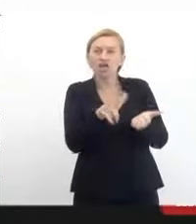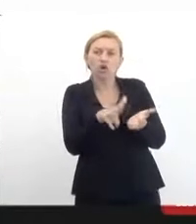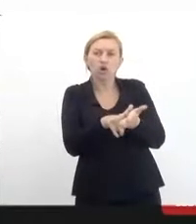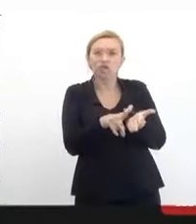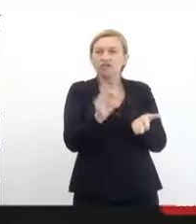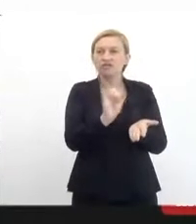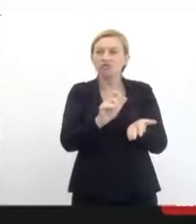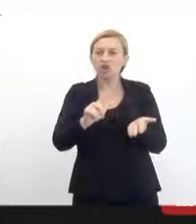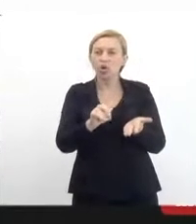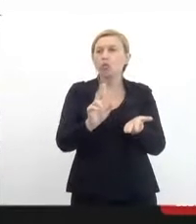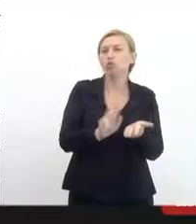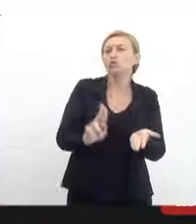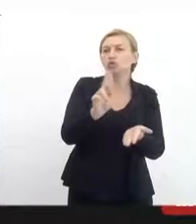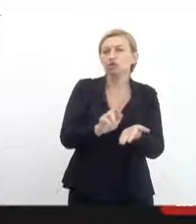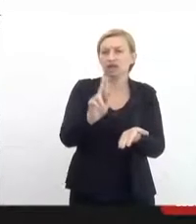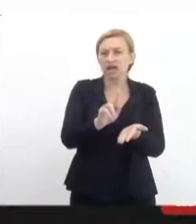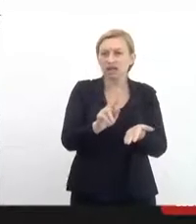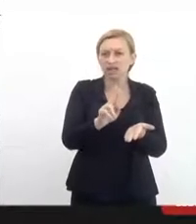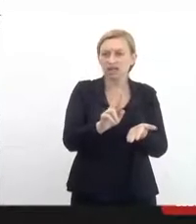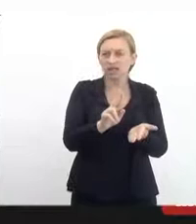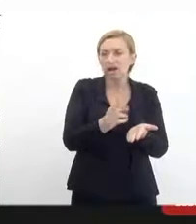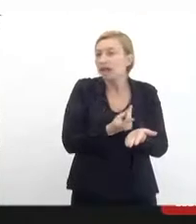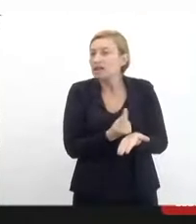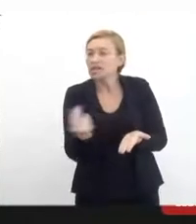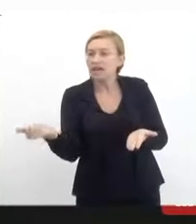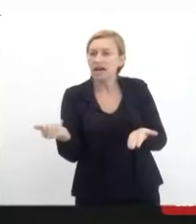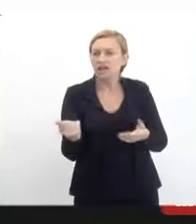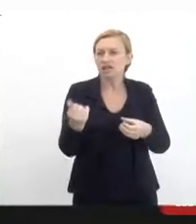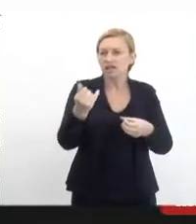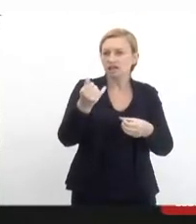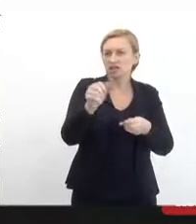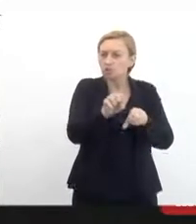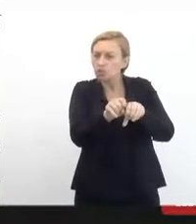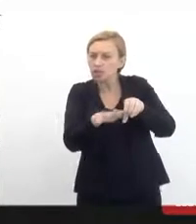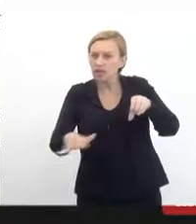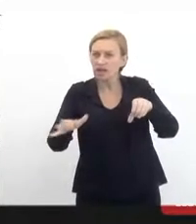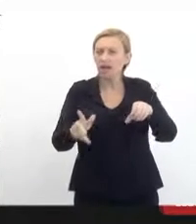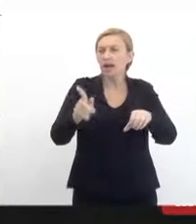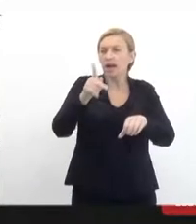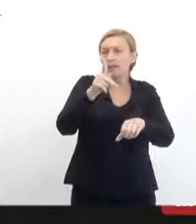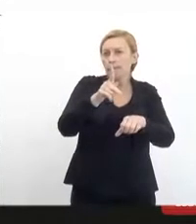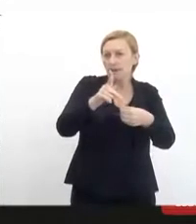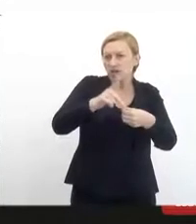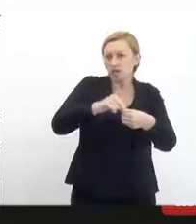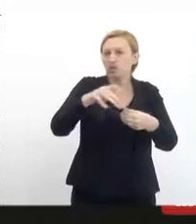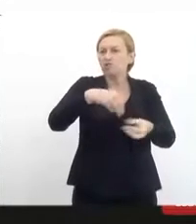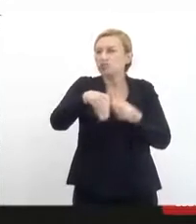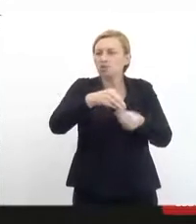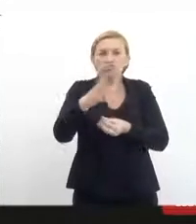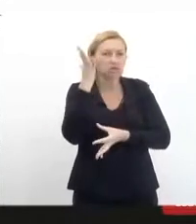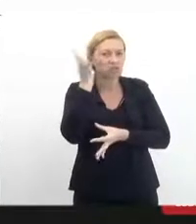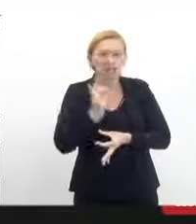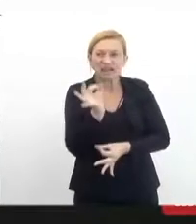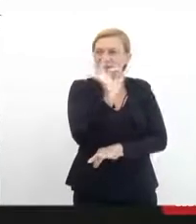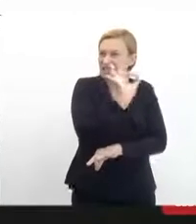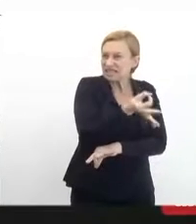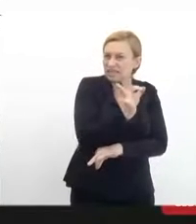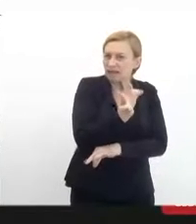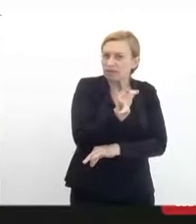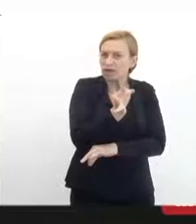fiscais utilizadas para embasar a saída do líquido era de petróleo mistura, não se sabe exatamente